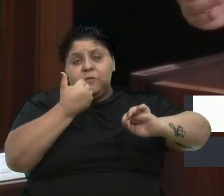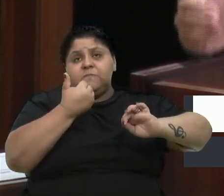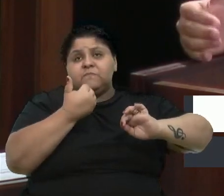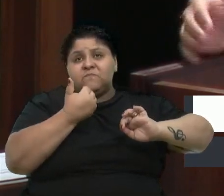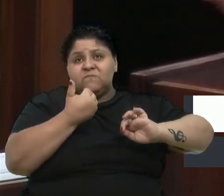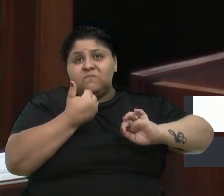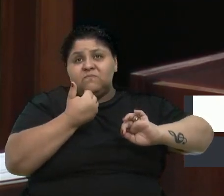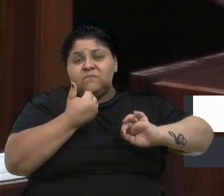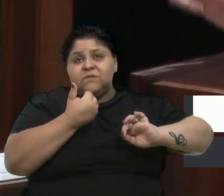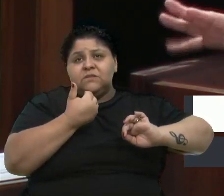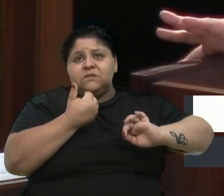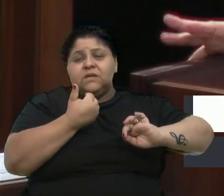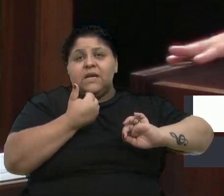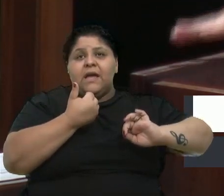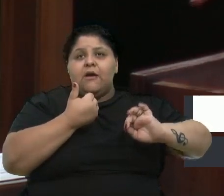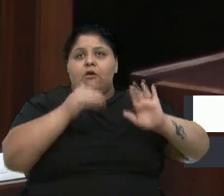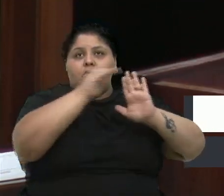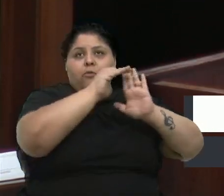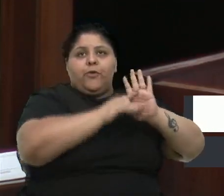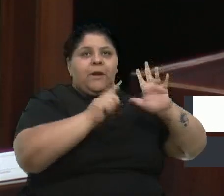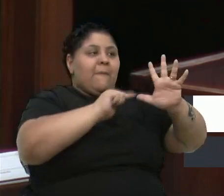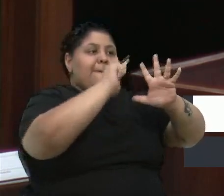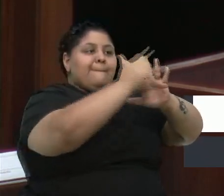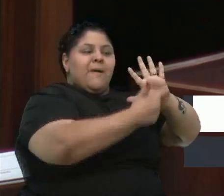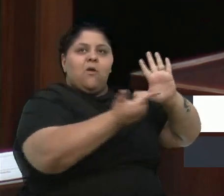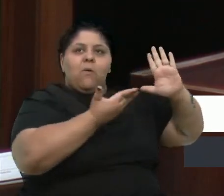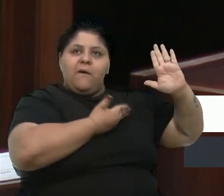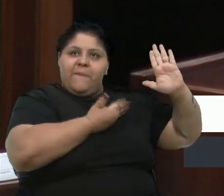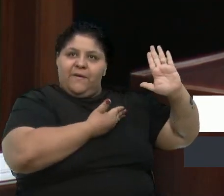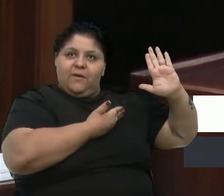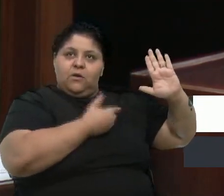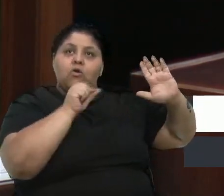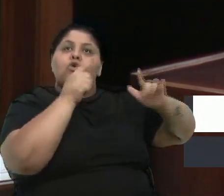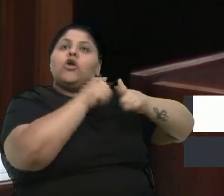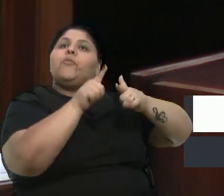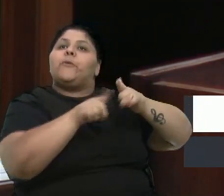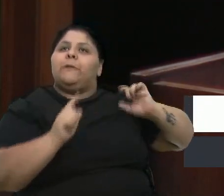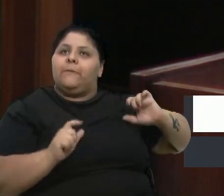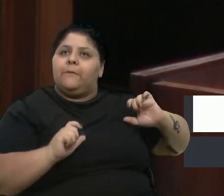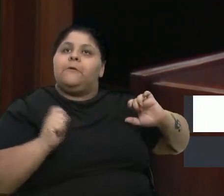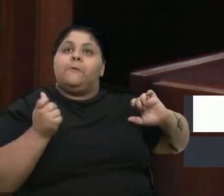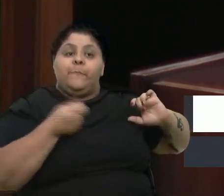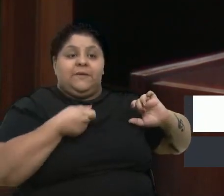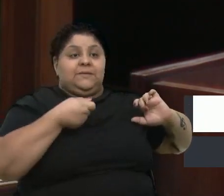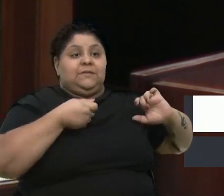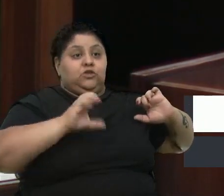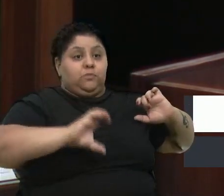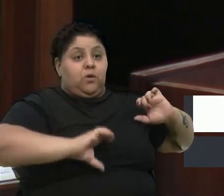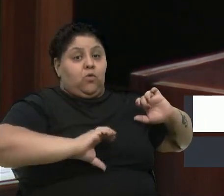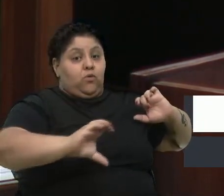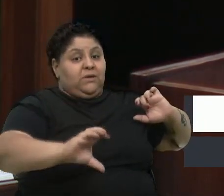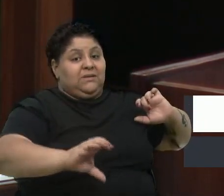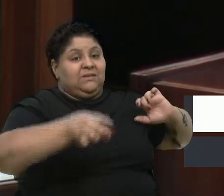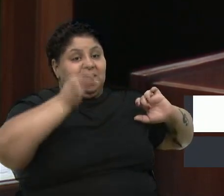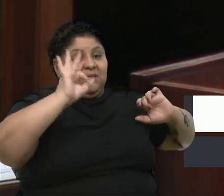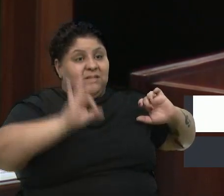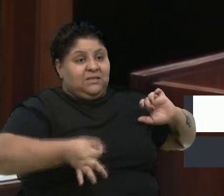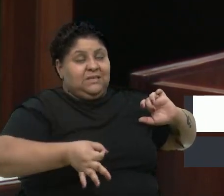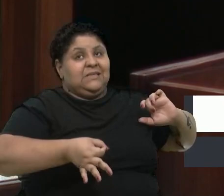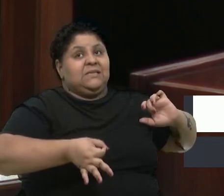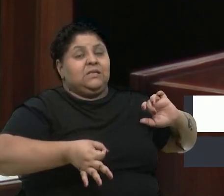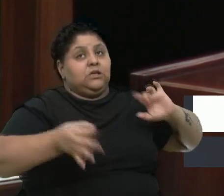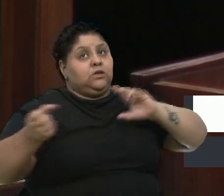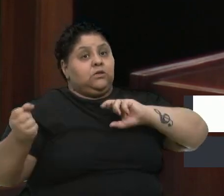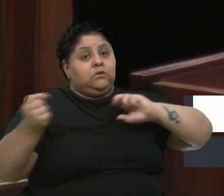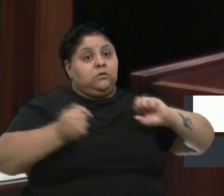é uma mão amiga. Não há problema nisso. A questão é uma coordenação efetiva do poder público com